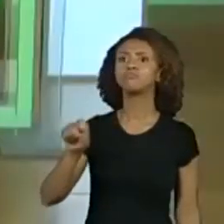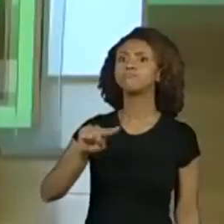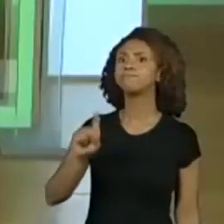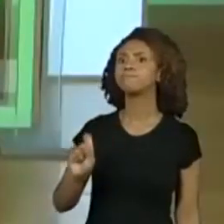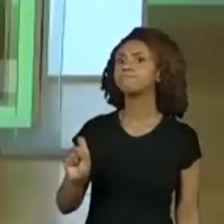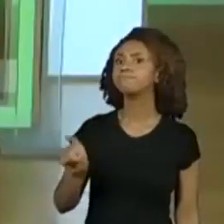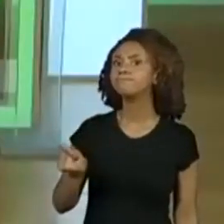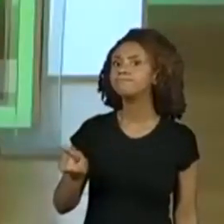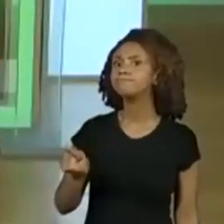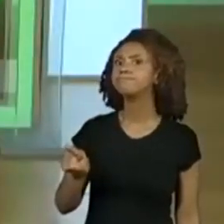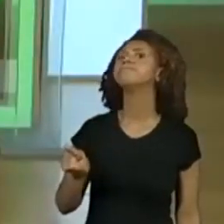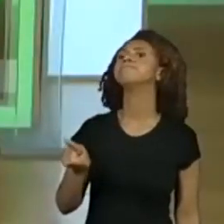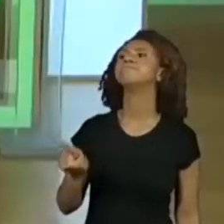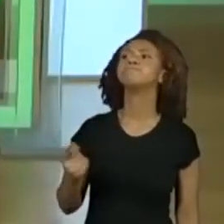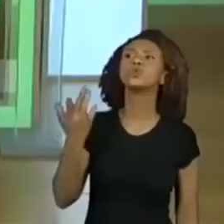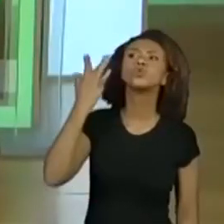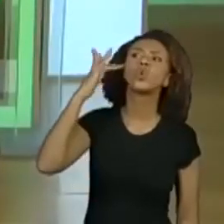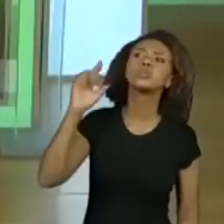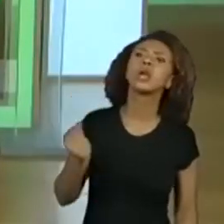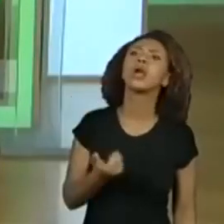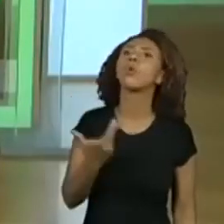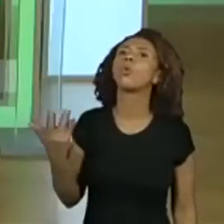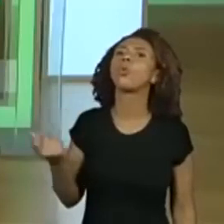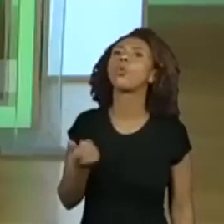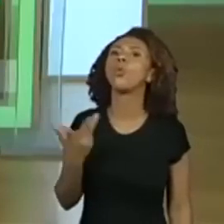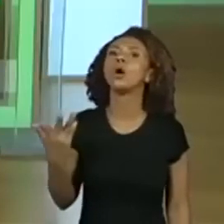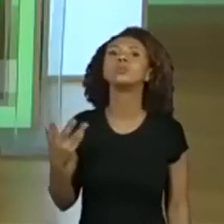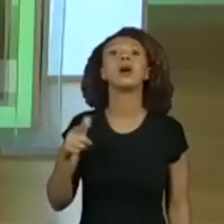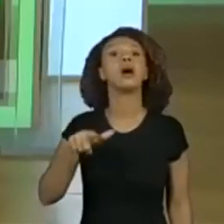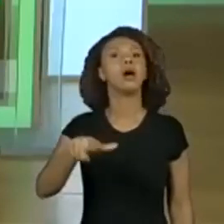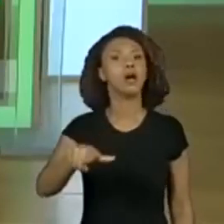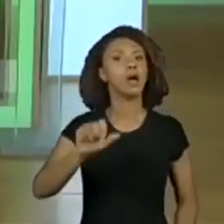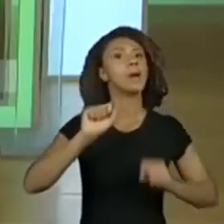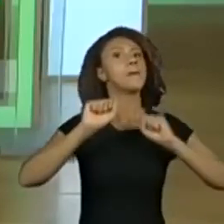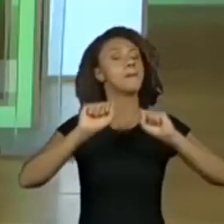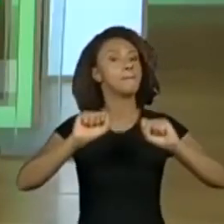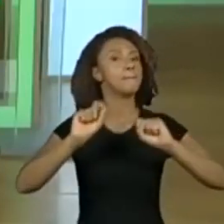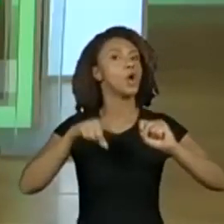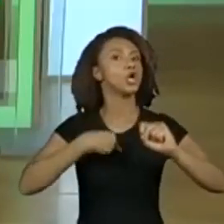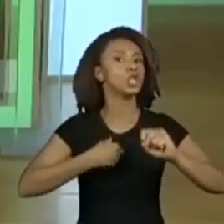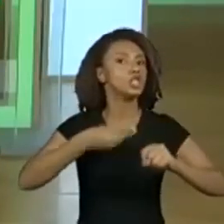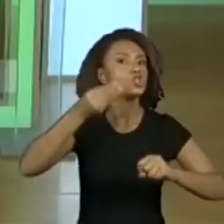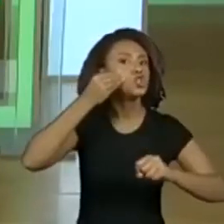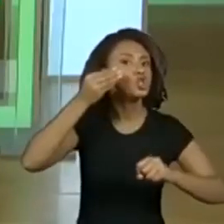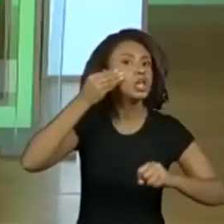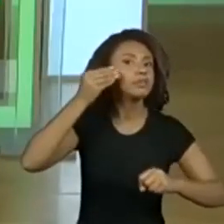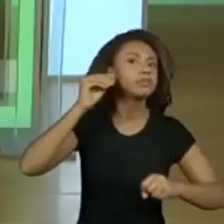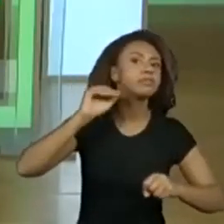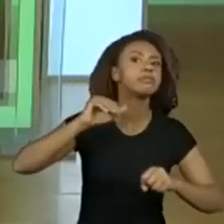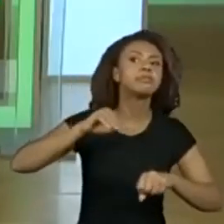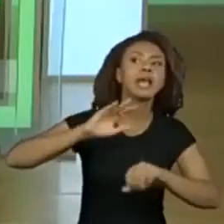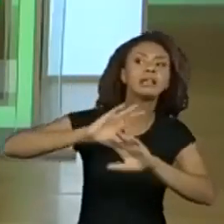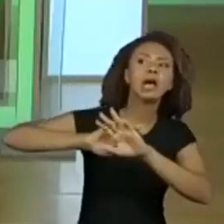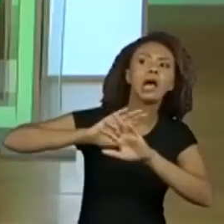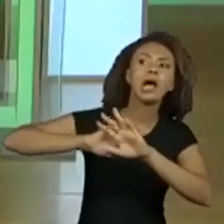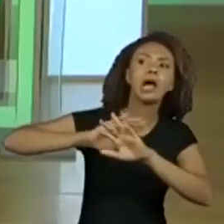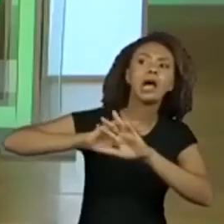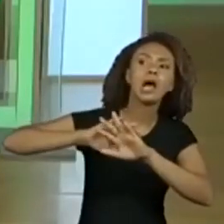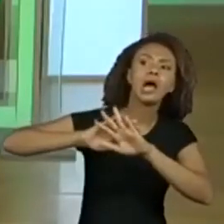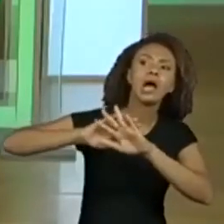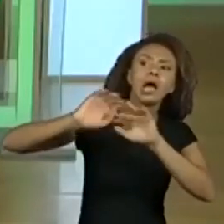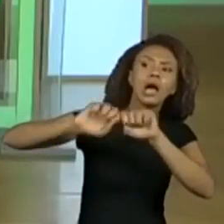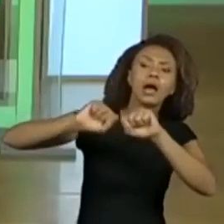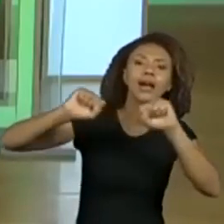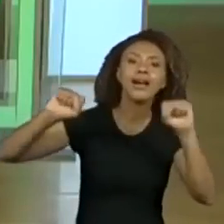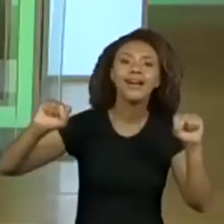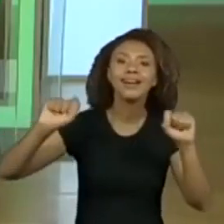número não identificado e que poderá ser o assunto do nosso problema poderá porque a gente ainda não conhece a situação completa não é